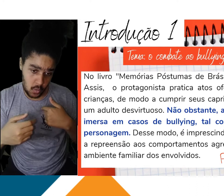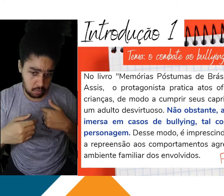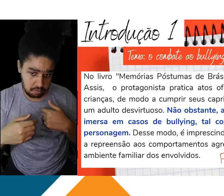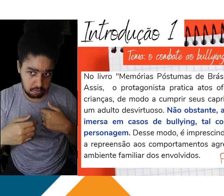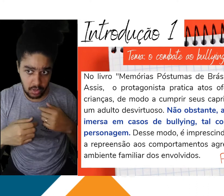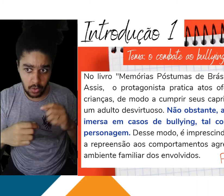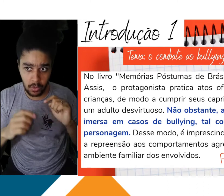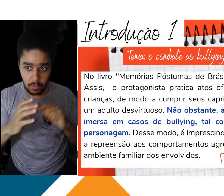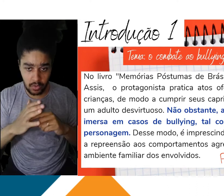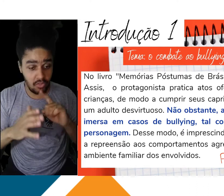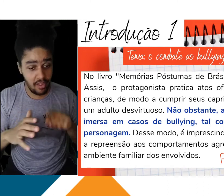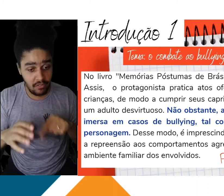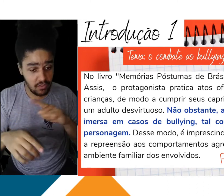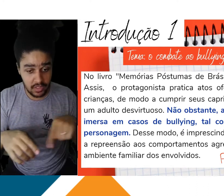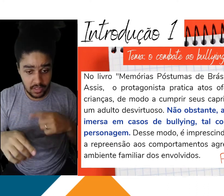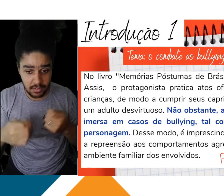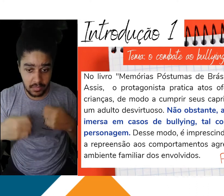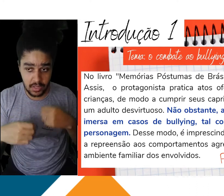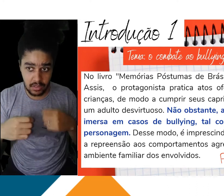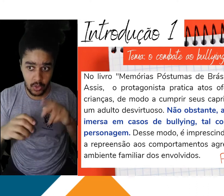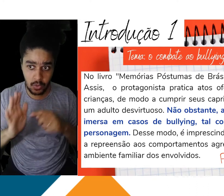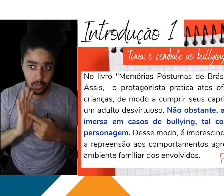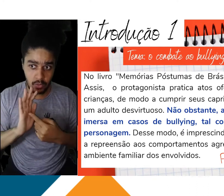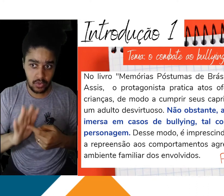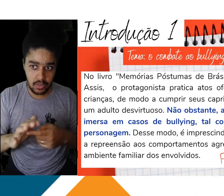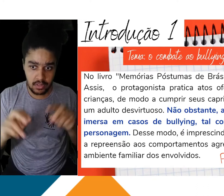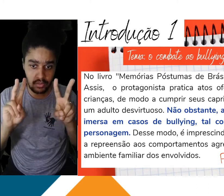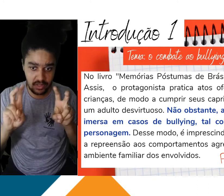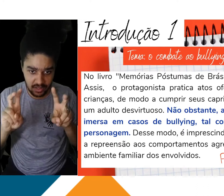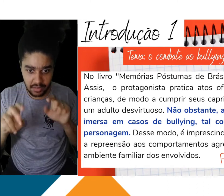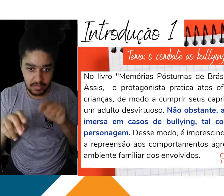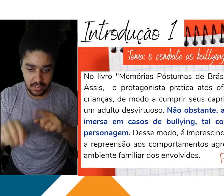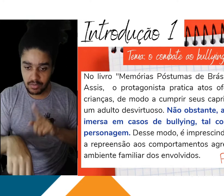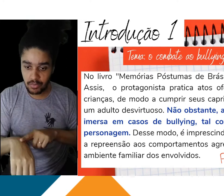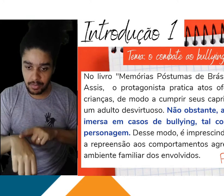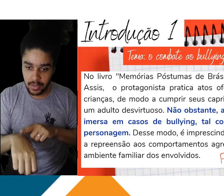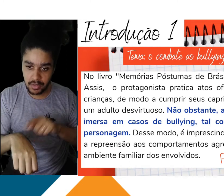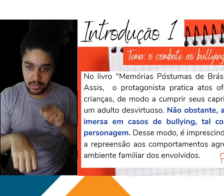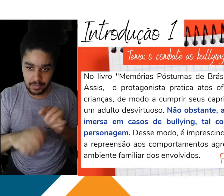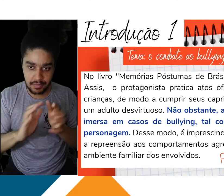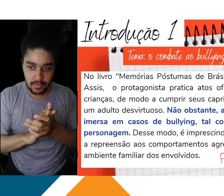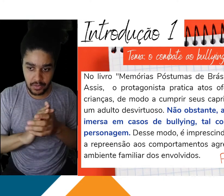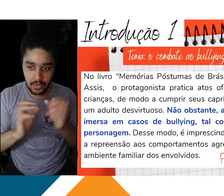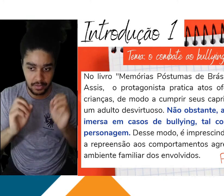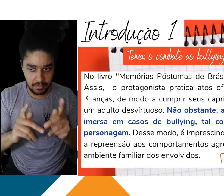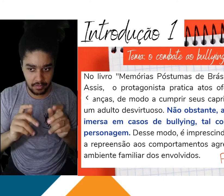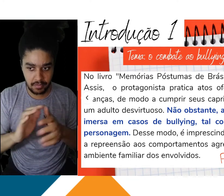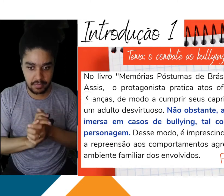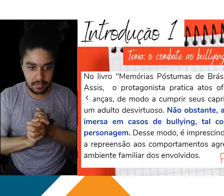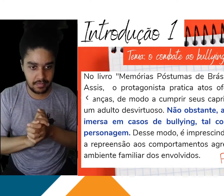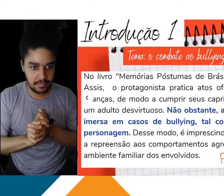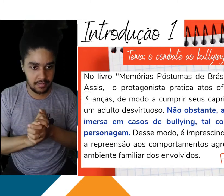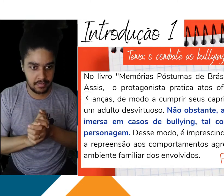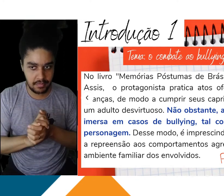que esteja errado. Não. O ponto é, você precisa trazer a apresentação do tema neste momento aqui que eu apresentei.